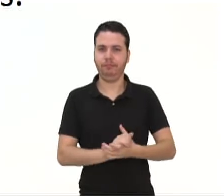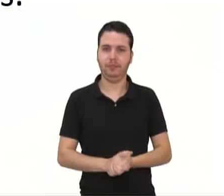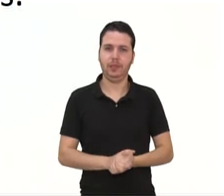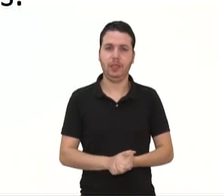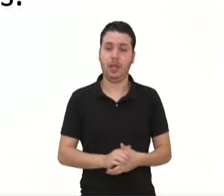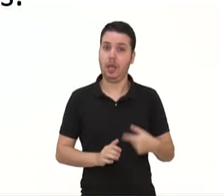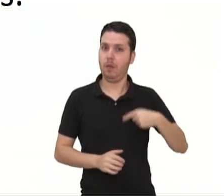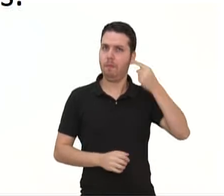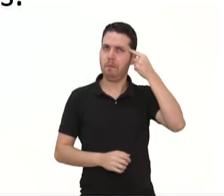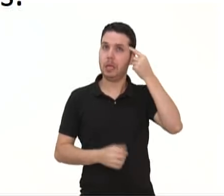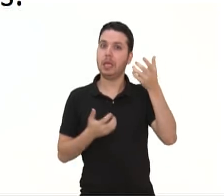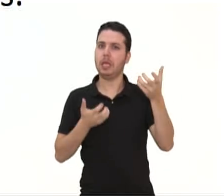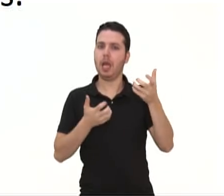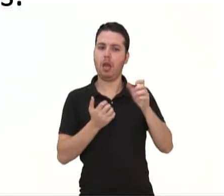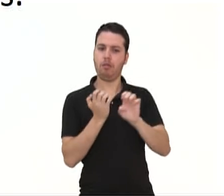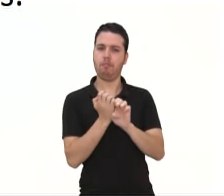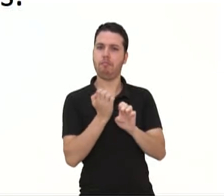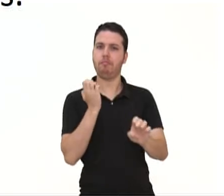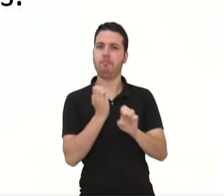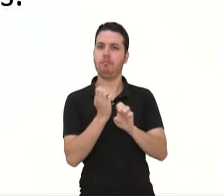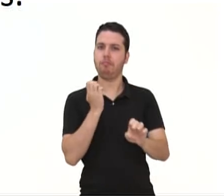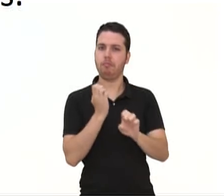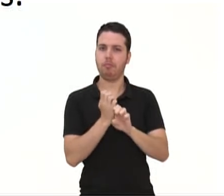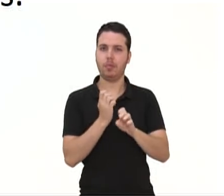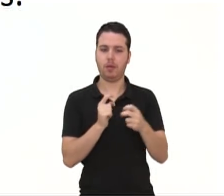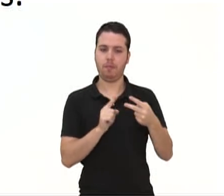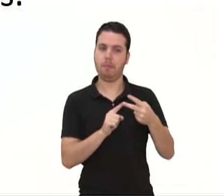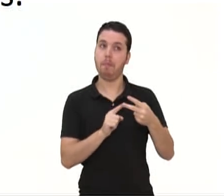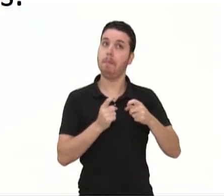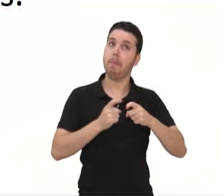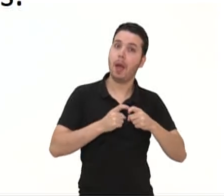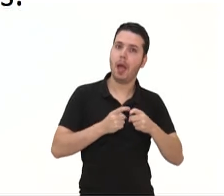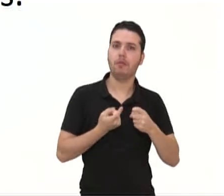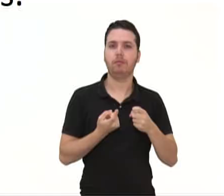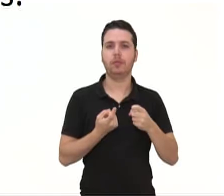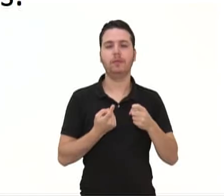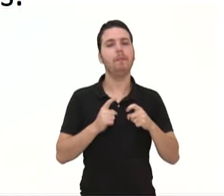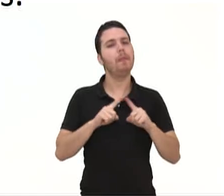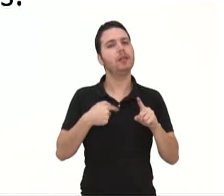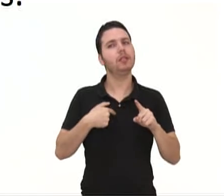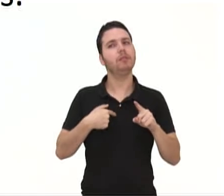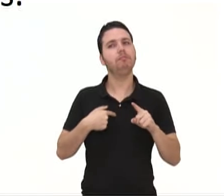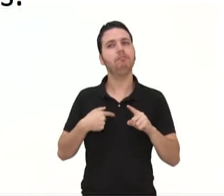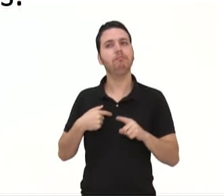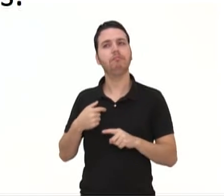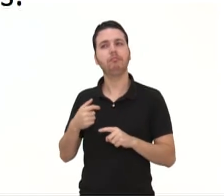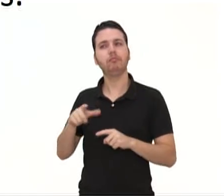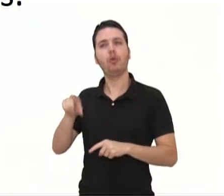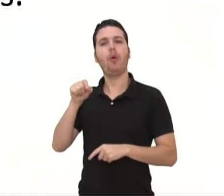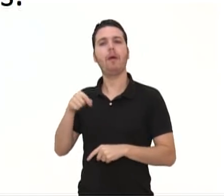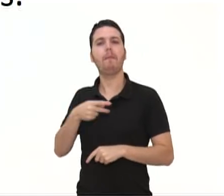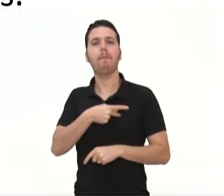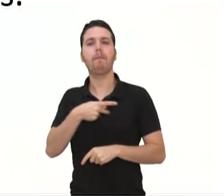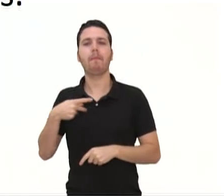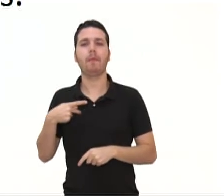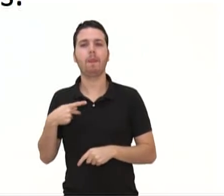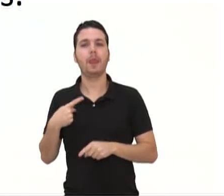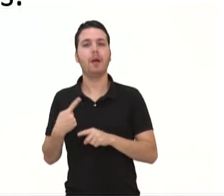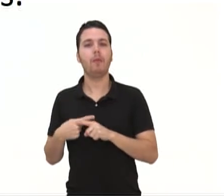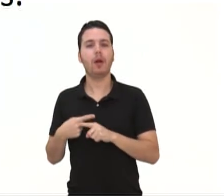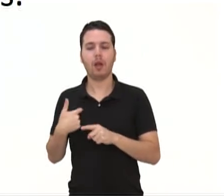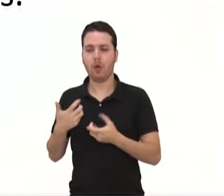Pensei ser engenheiro, médico. Fui ser pastor porque queria cuidar